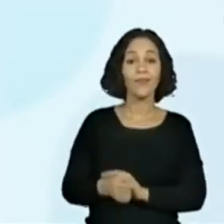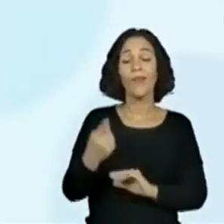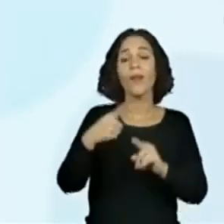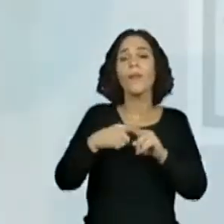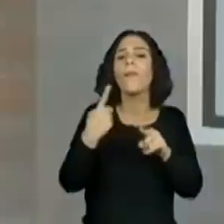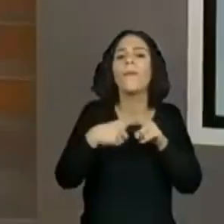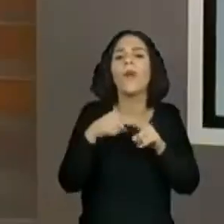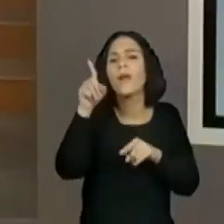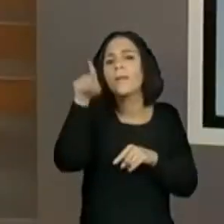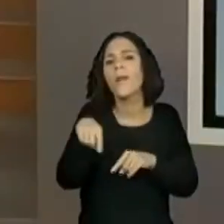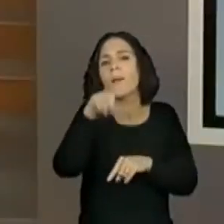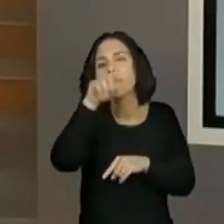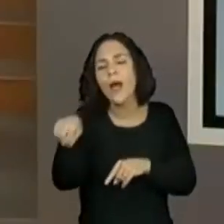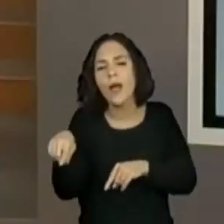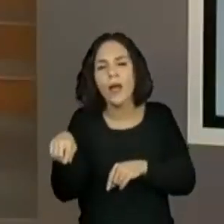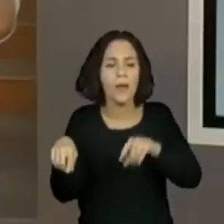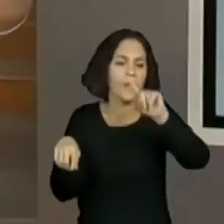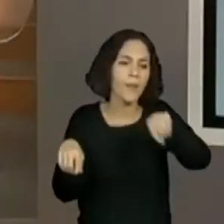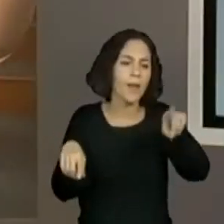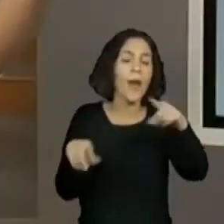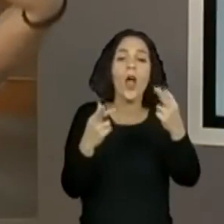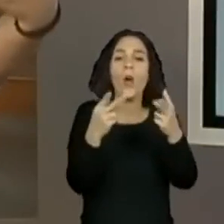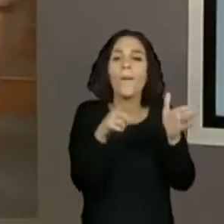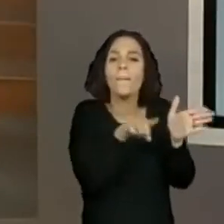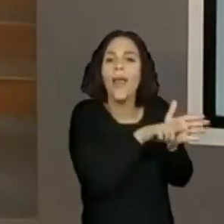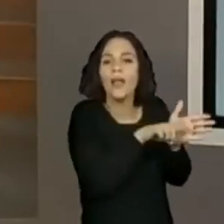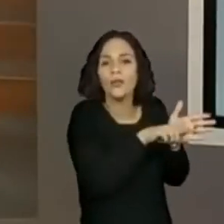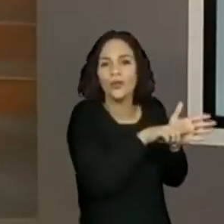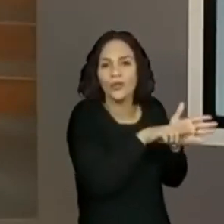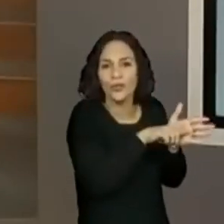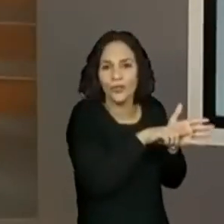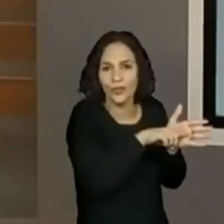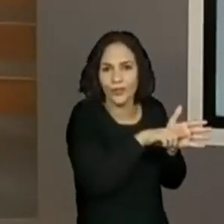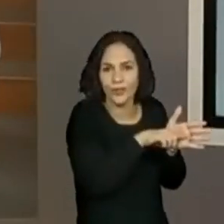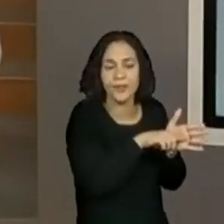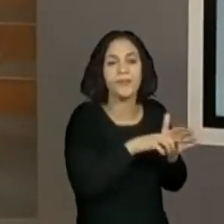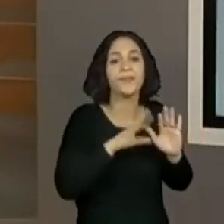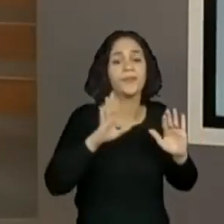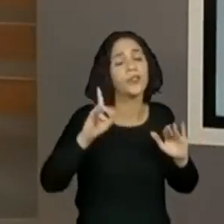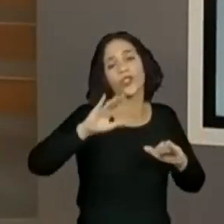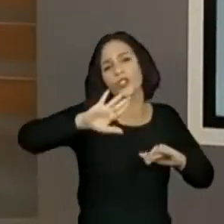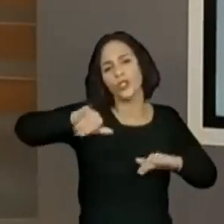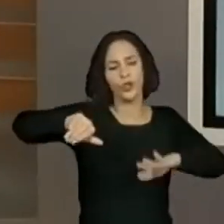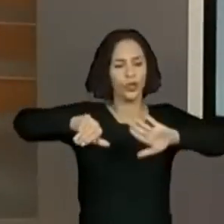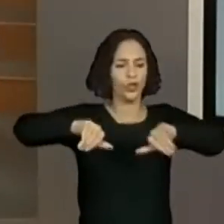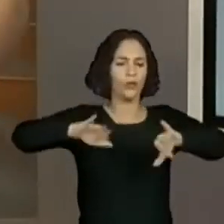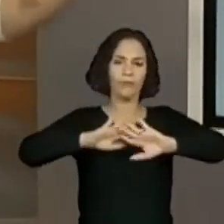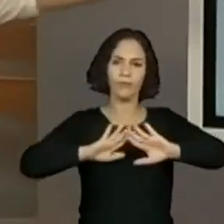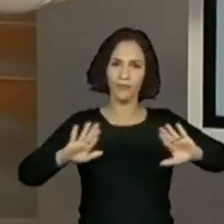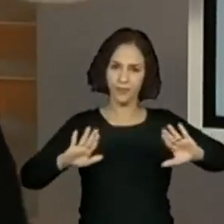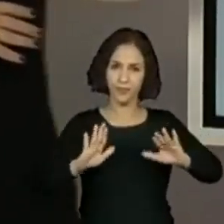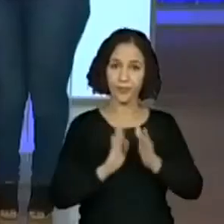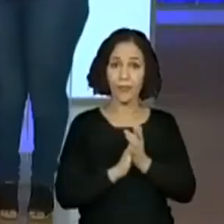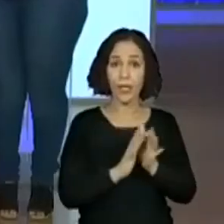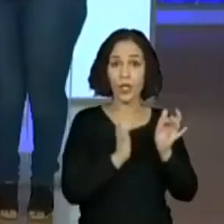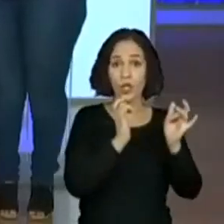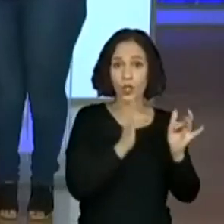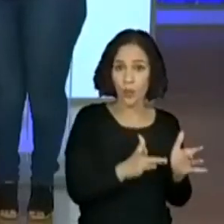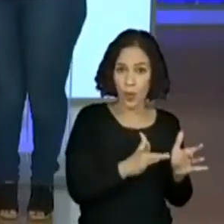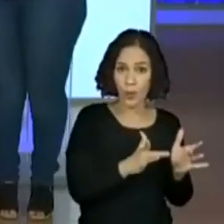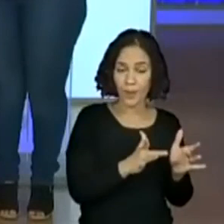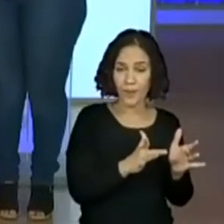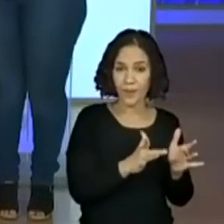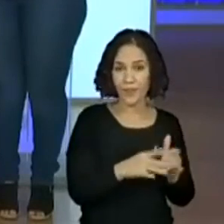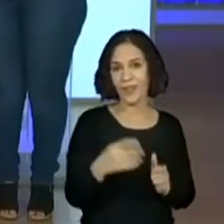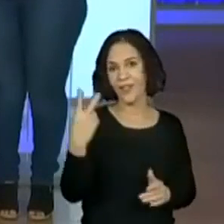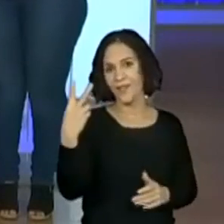porque a gente vai ter que tirar mesmo de um lugar do que tem mais com o outro. Então, tiramos. Aí nós temos, sobrou as 2 notas